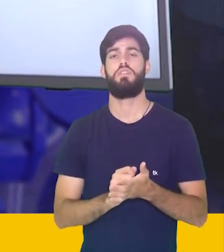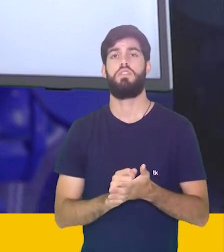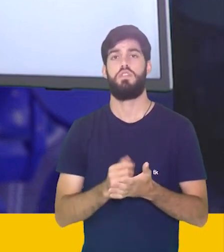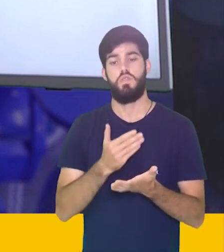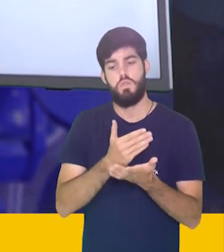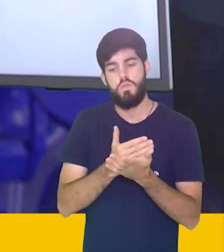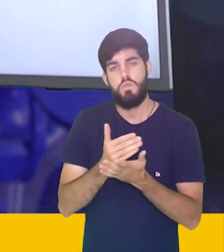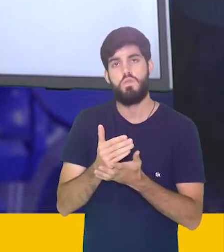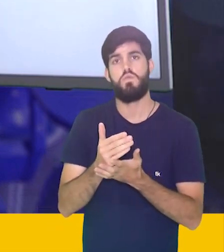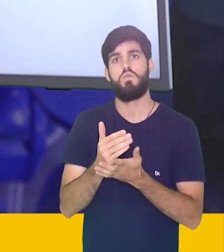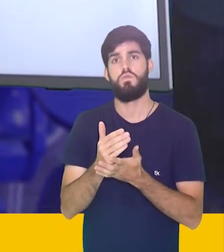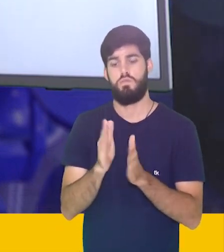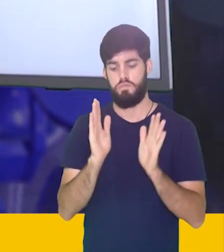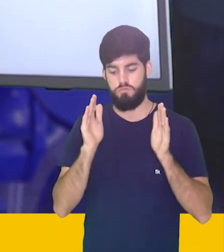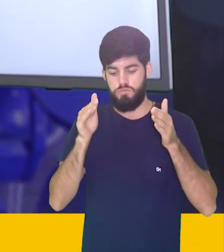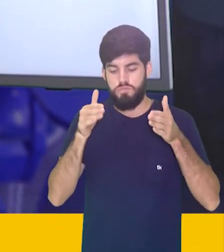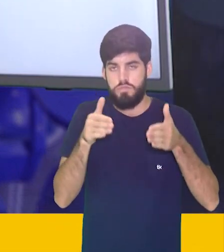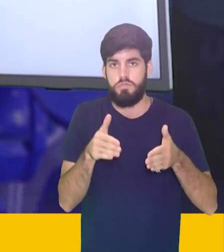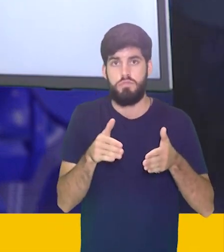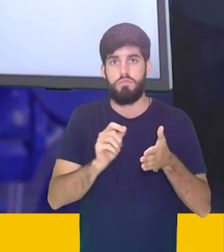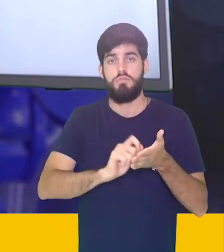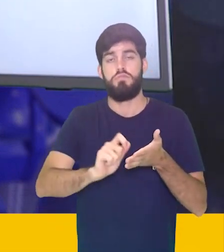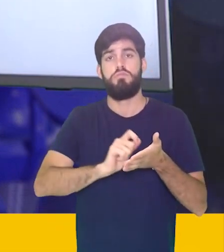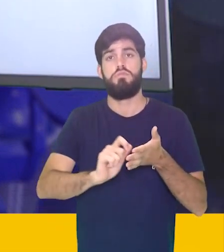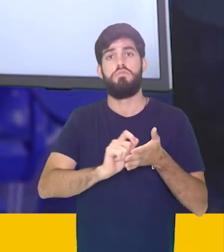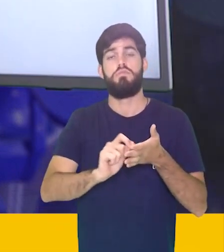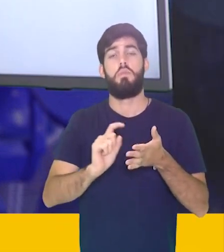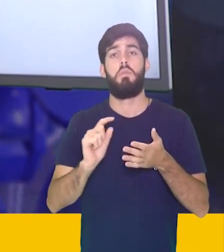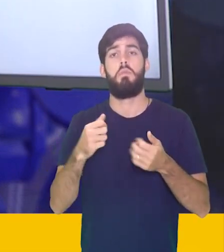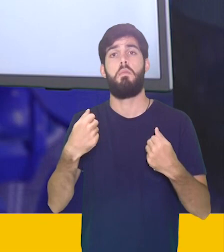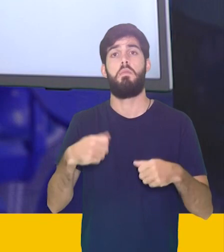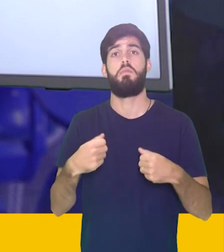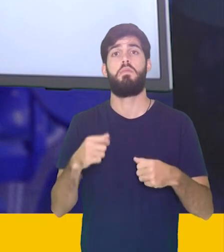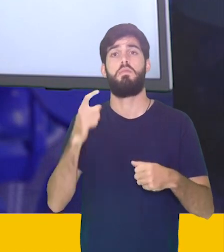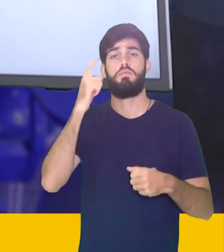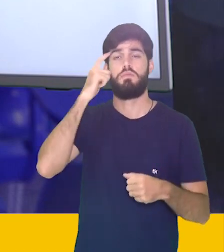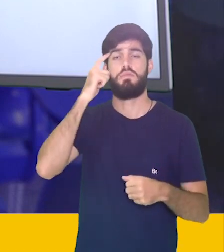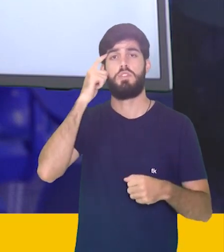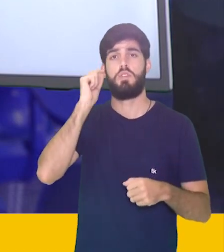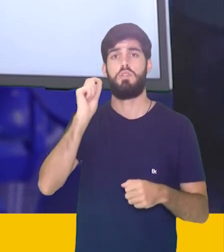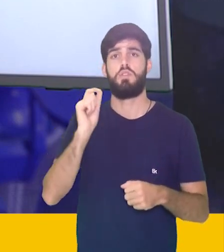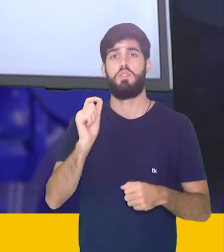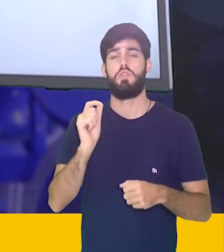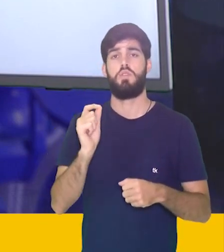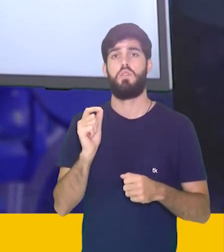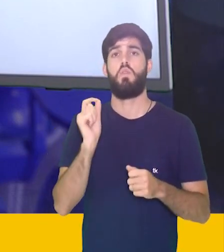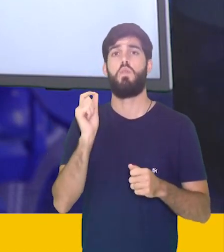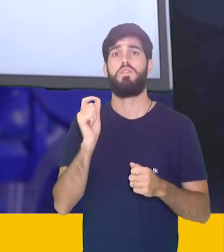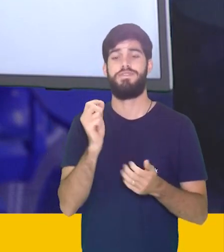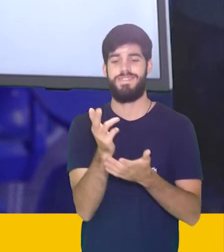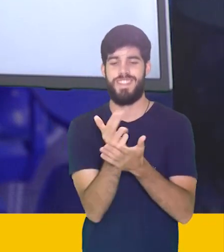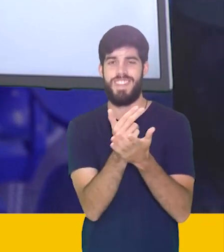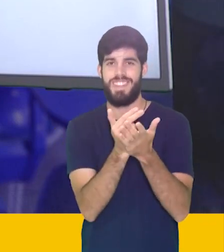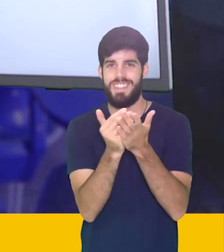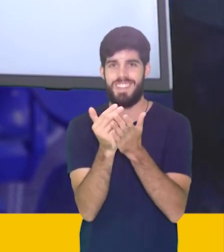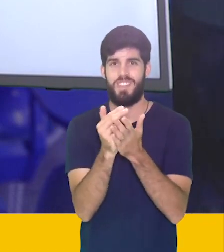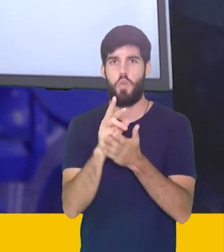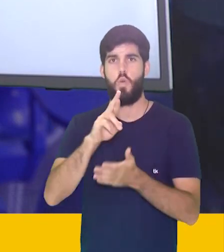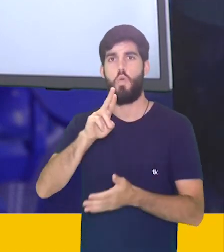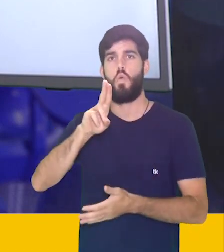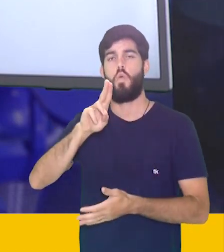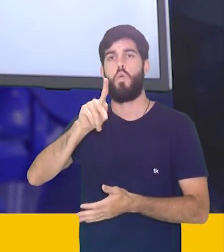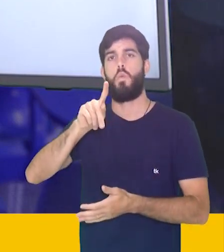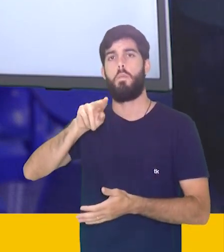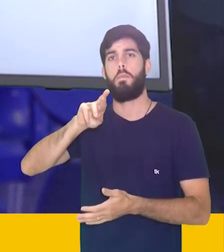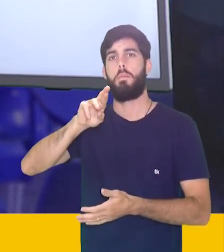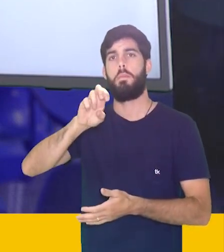inicialmente, a gente, para ir para a tradição escrita, a gente precisa pensar um pouquinho sobre o que são as representações rupestres.